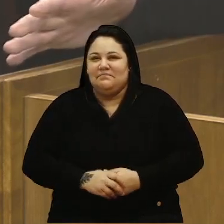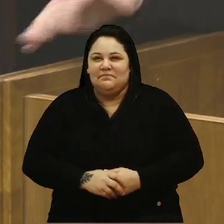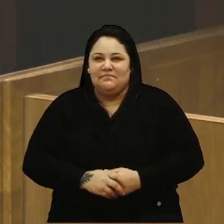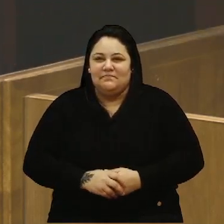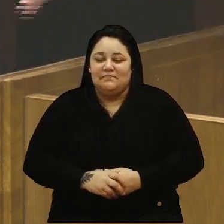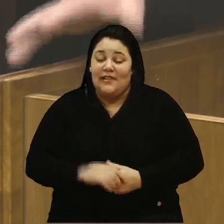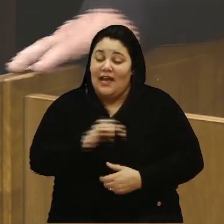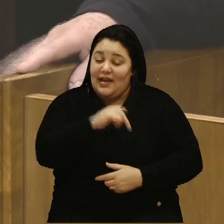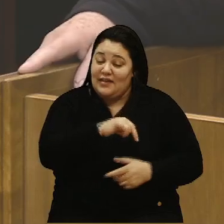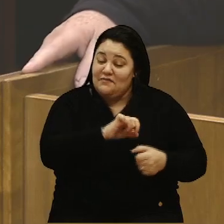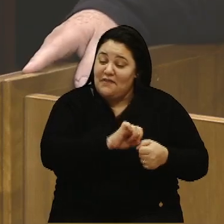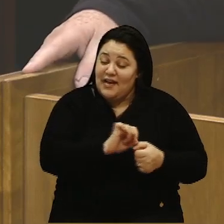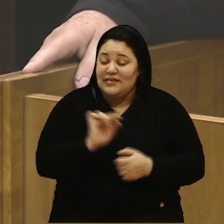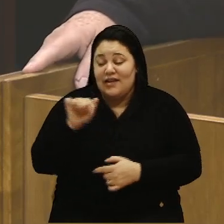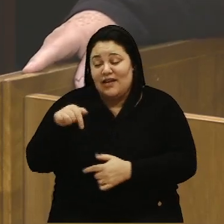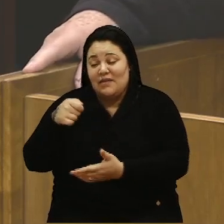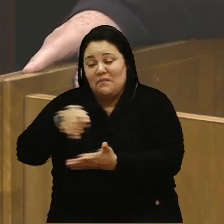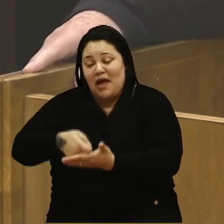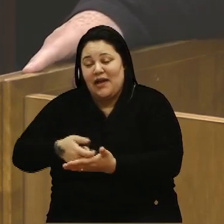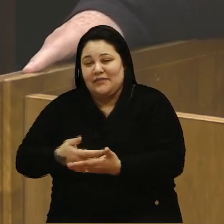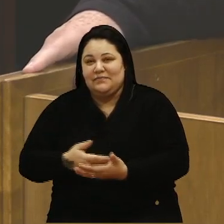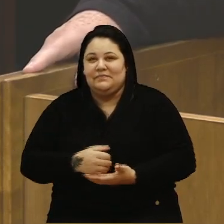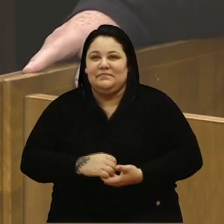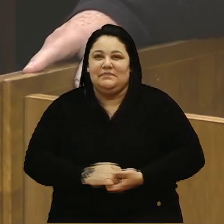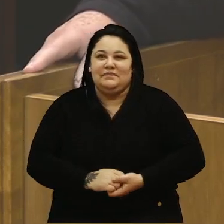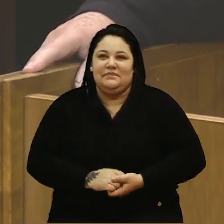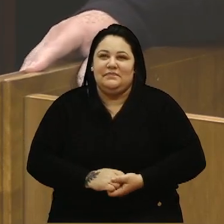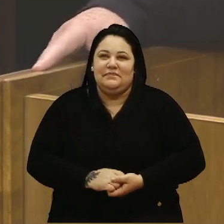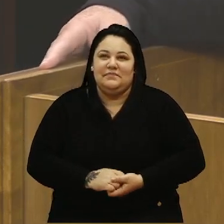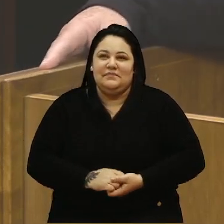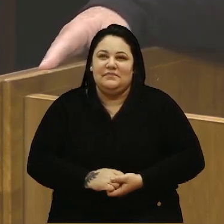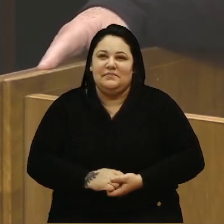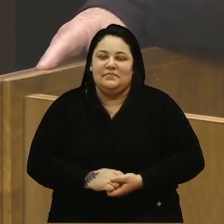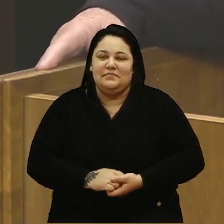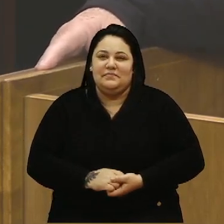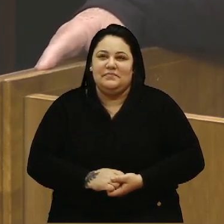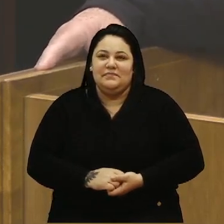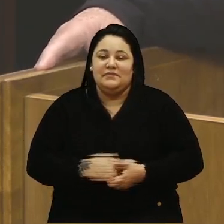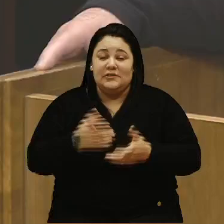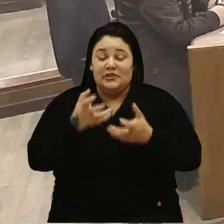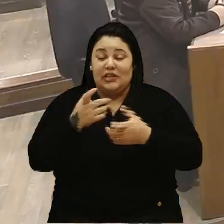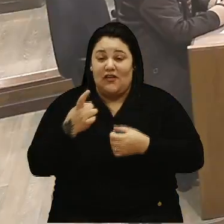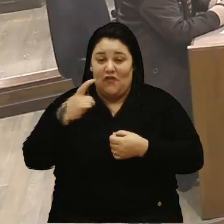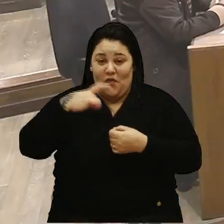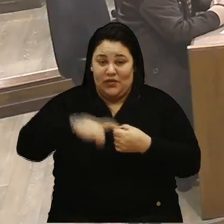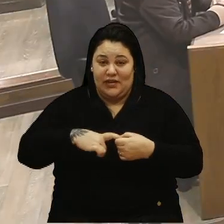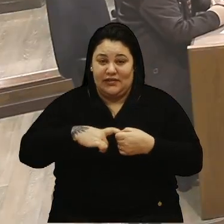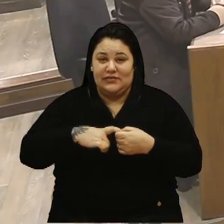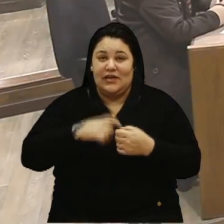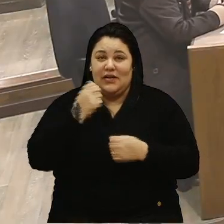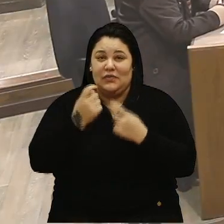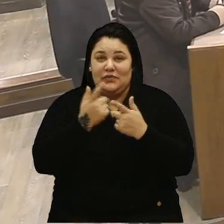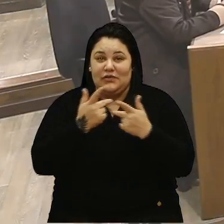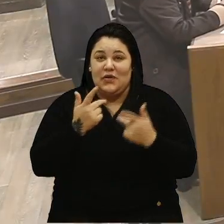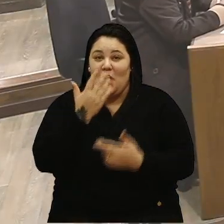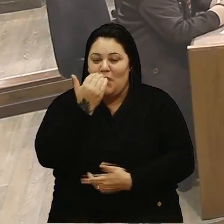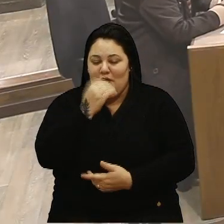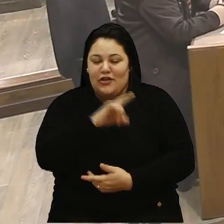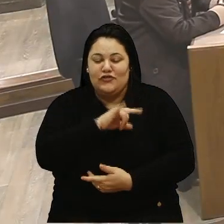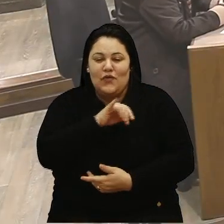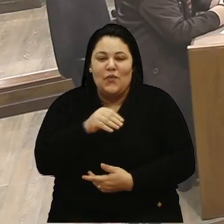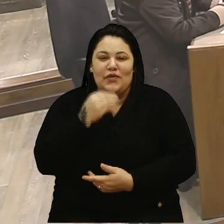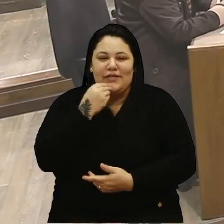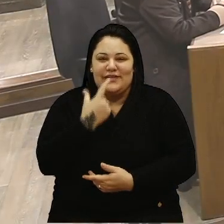se faz, aqui se paga. Pois não, vereador Cláudio? Gostaria de voltar aos alimentos, né? Tive a oportunidade de